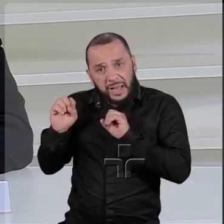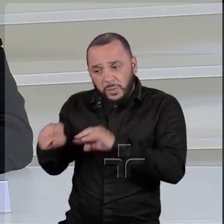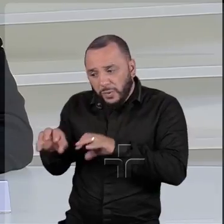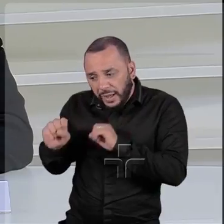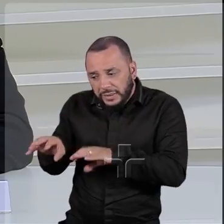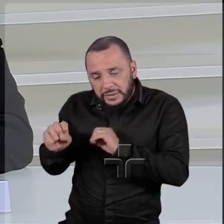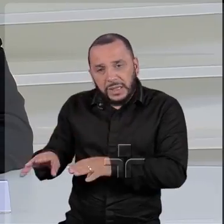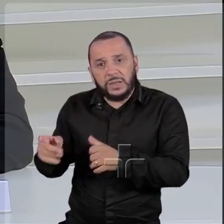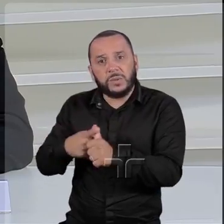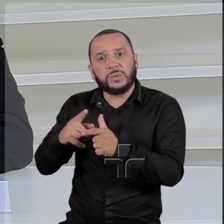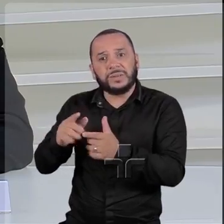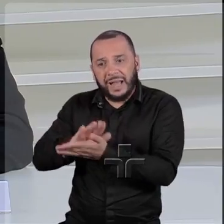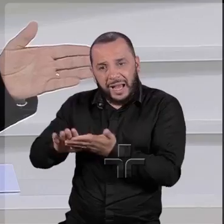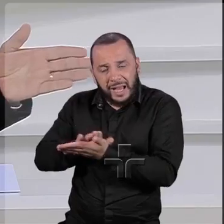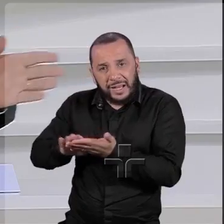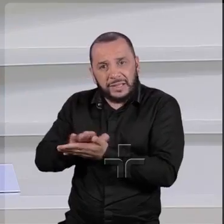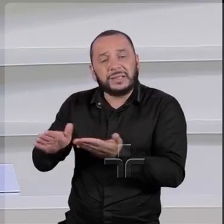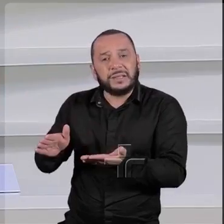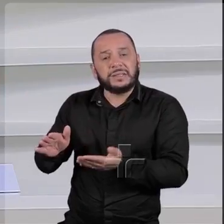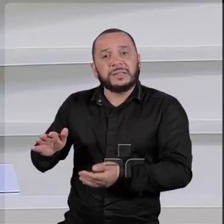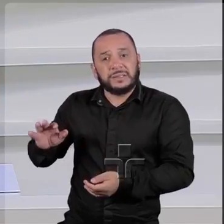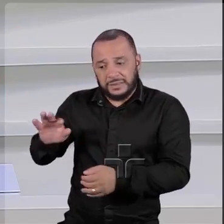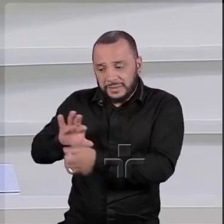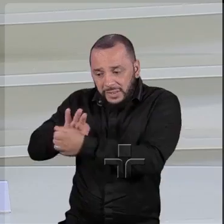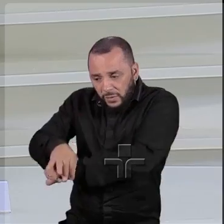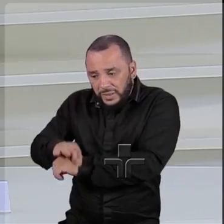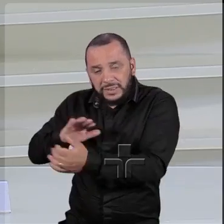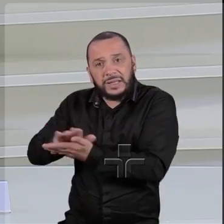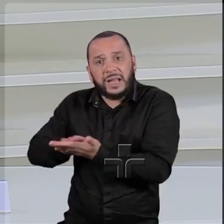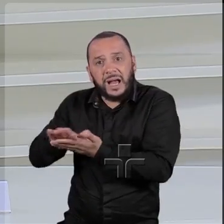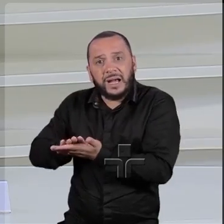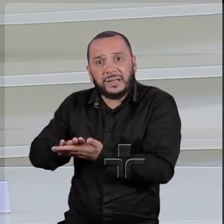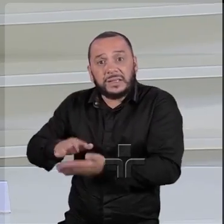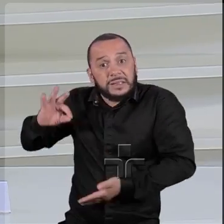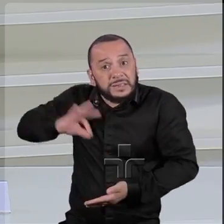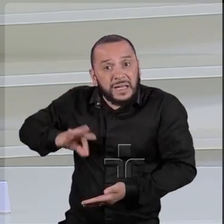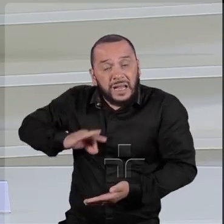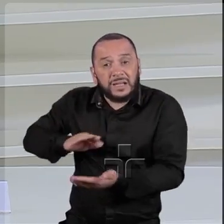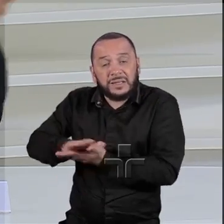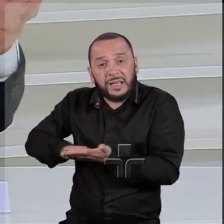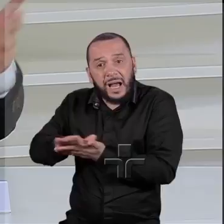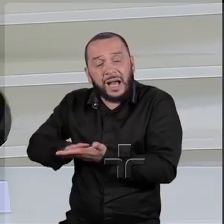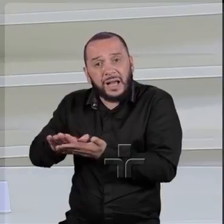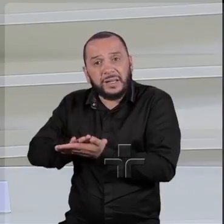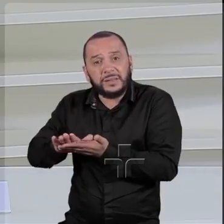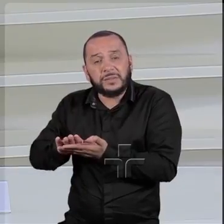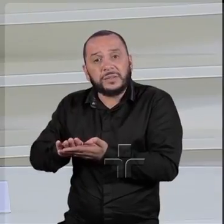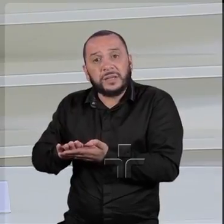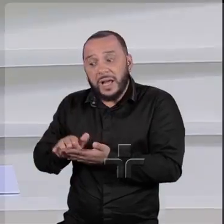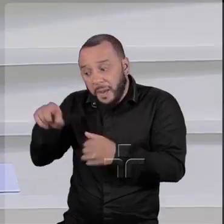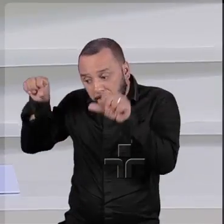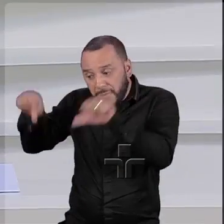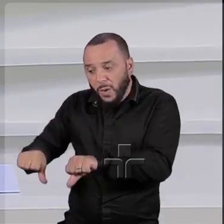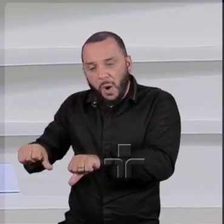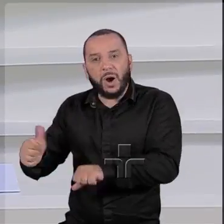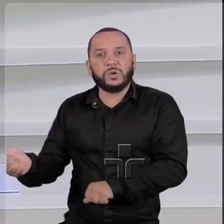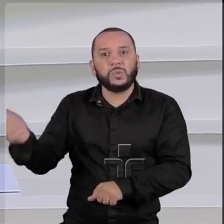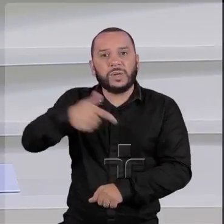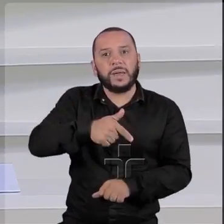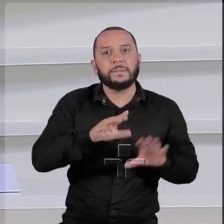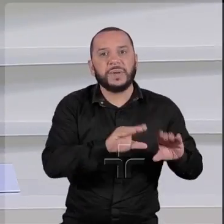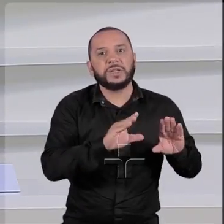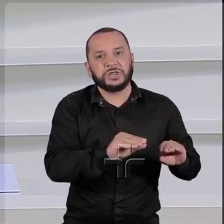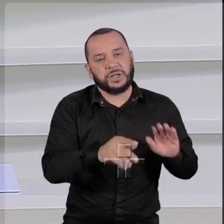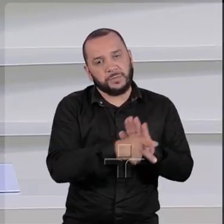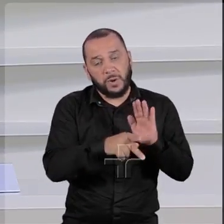ter segurança, E não ter salário. não ter o salário do que mexer na aposentadoria. Lessa, posso acrescentar Desculpe, um ponto?